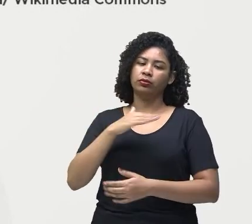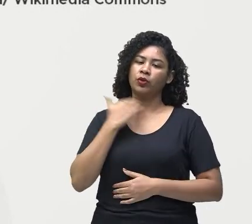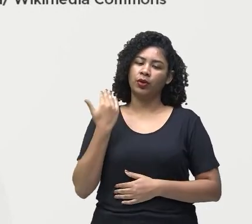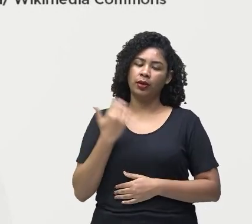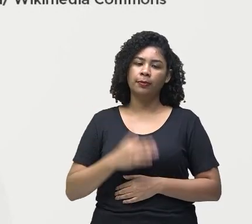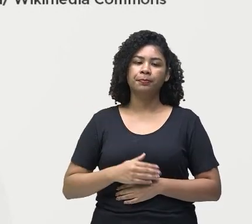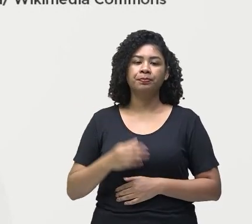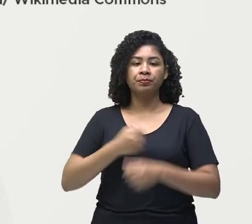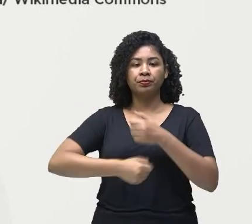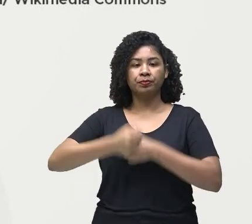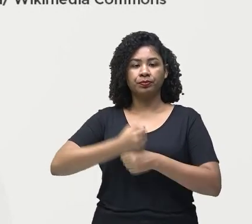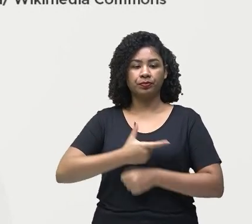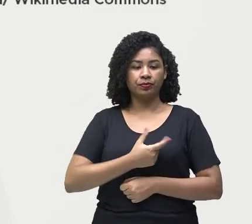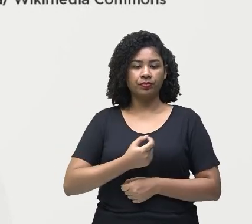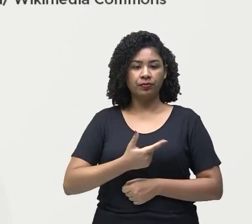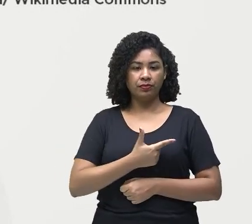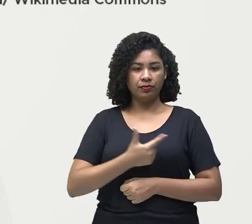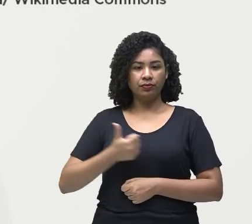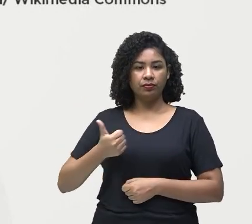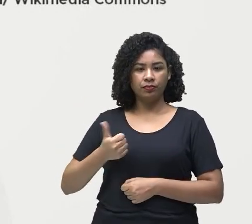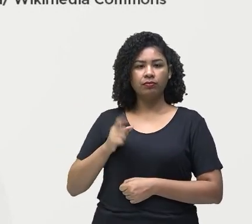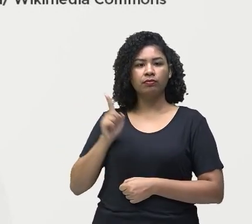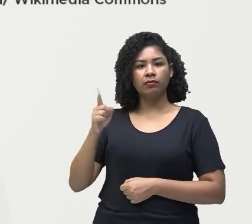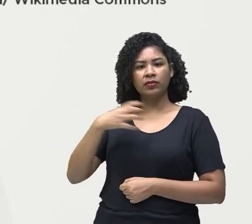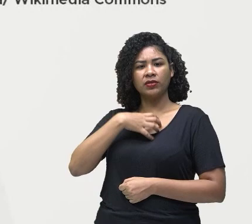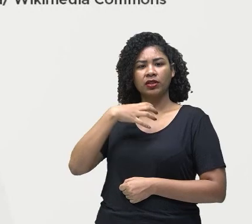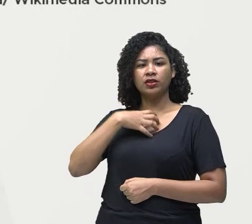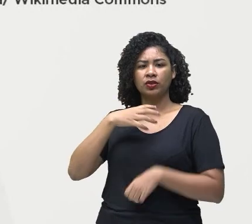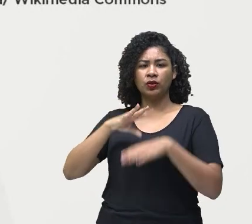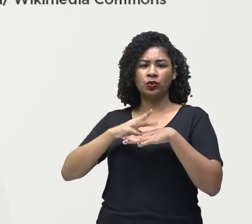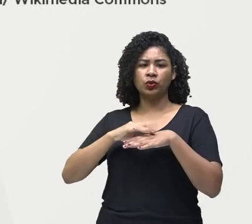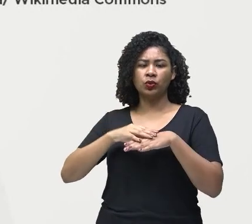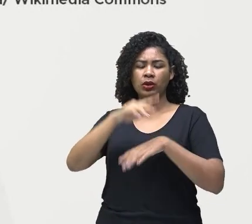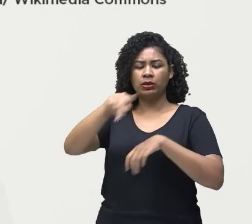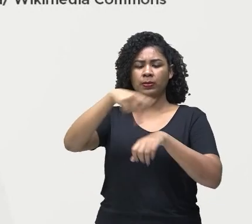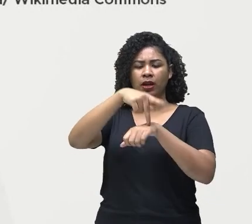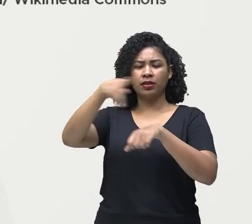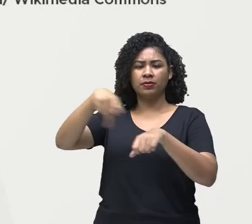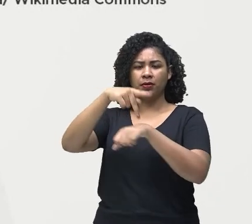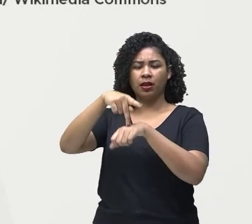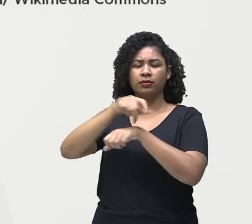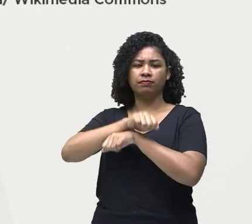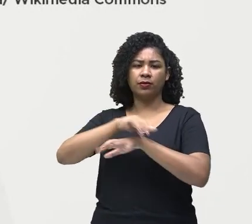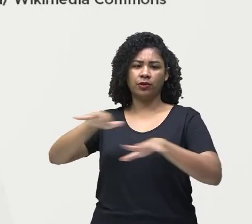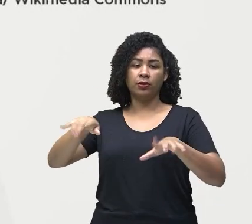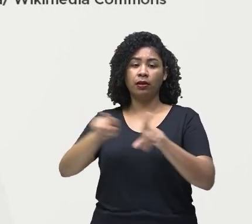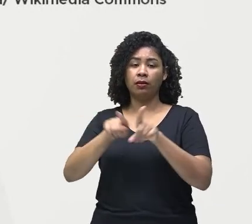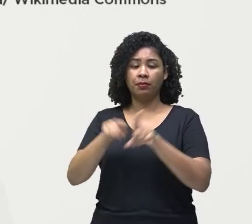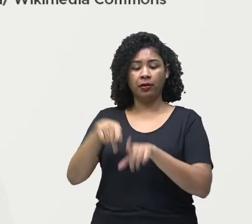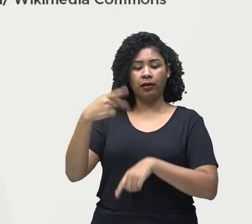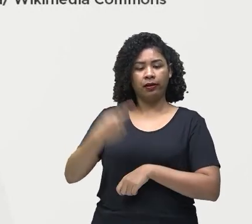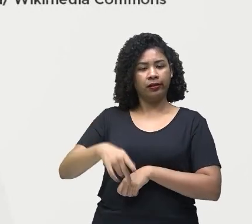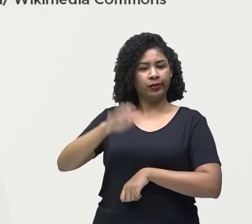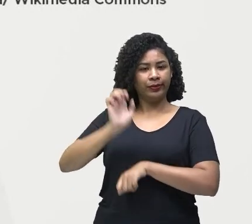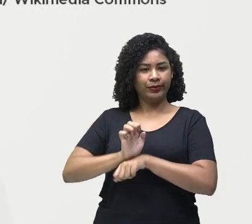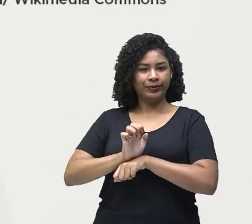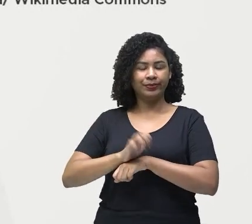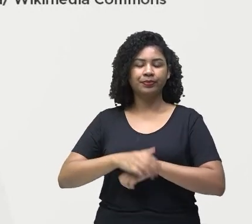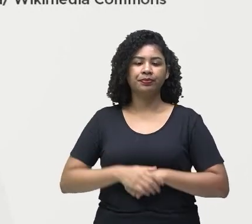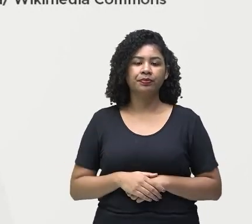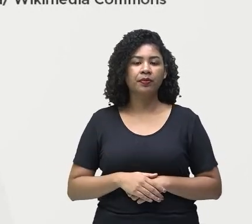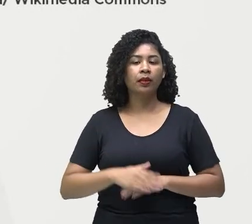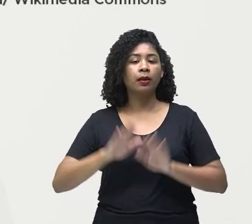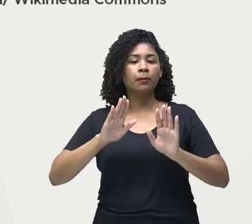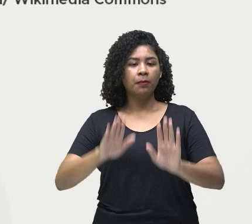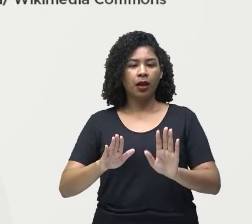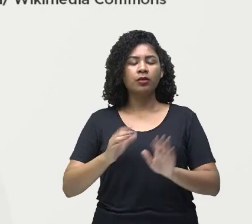essa doença também foi sentida em vários países e também no nosso estado. Porém, o número